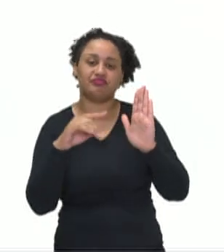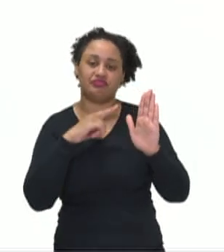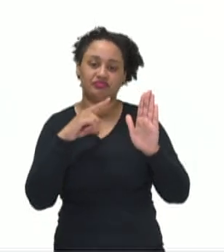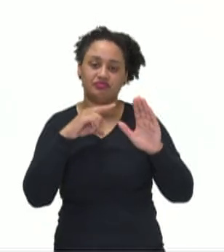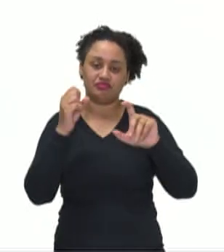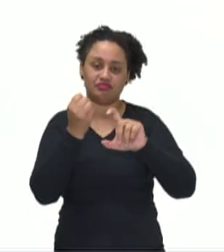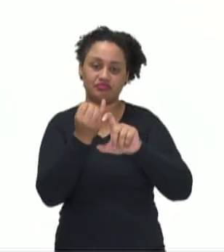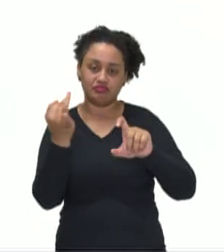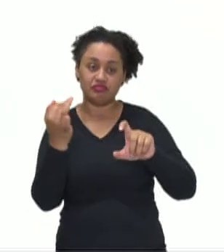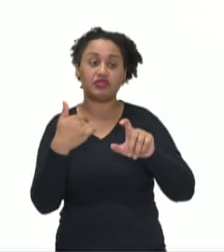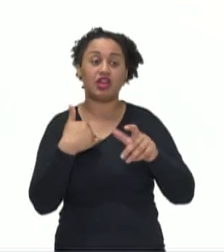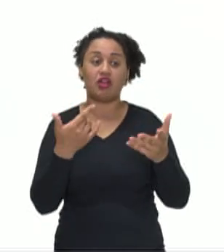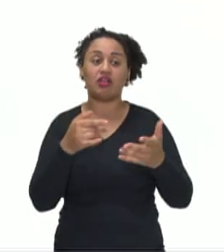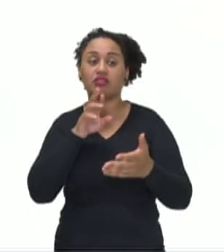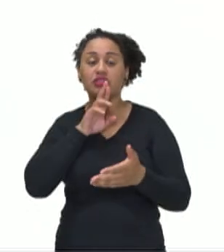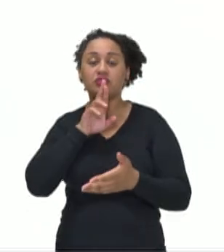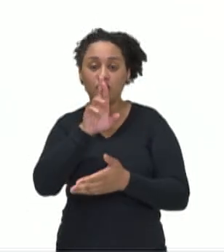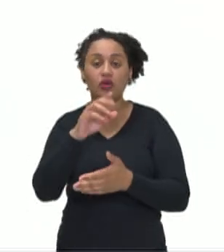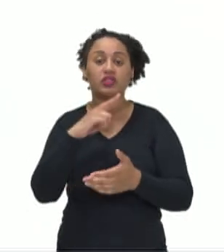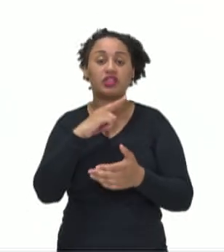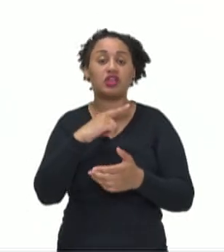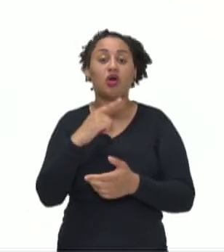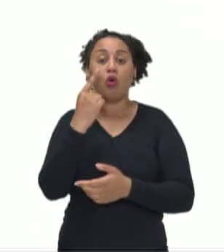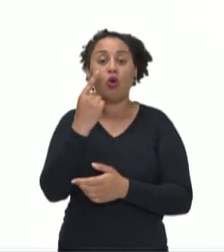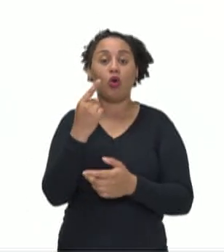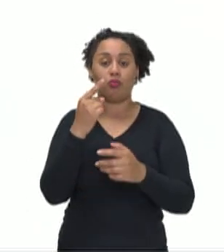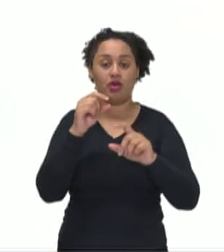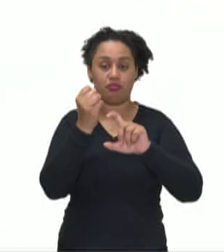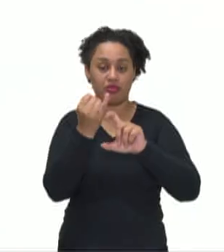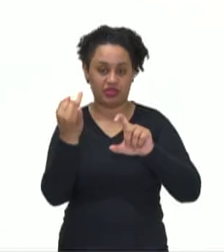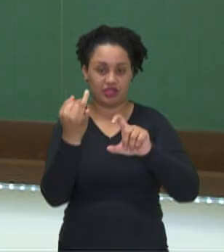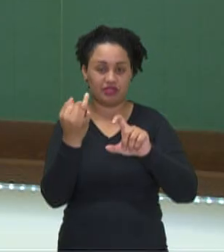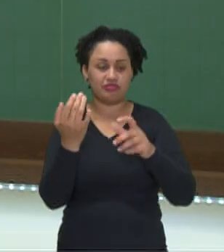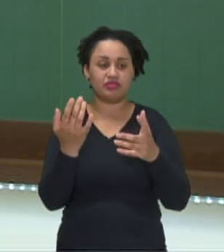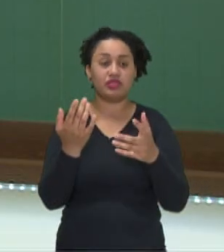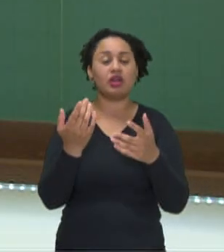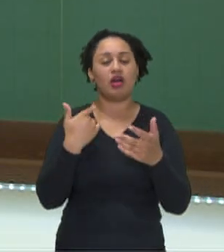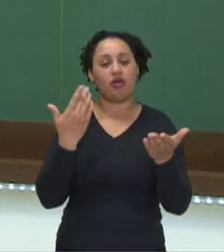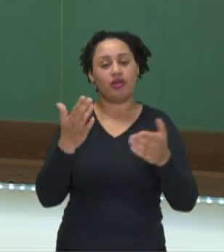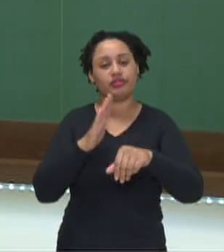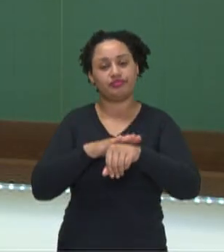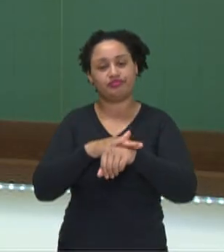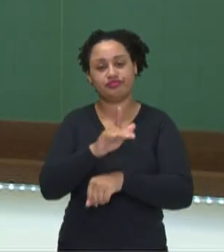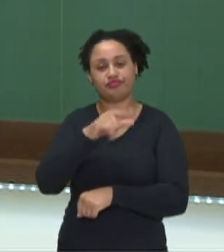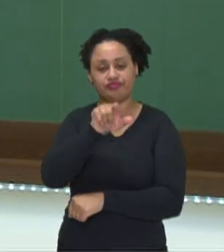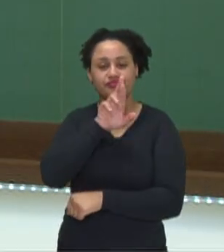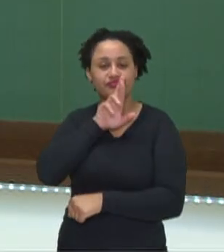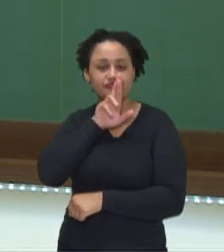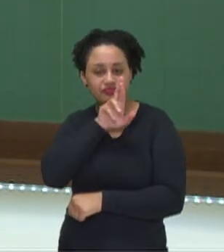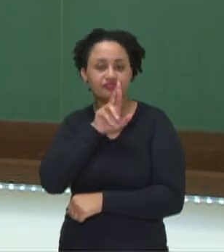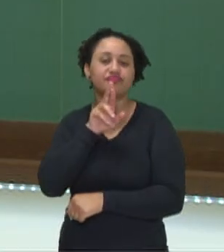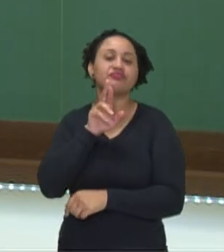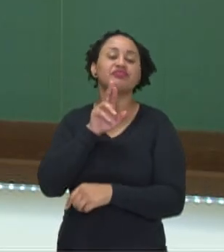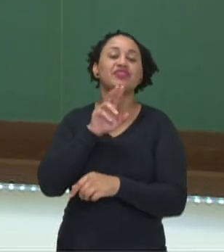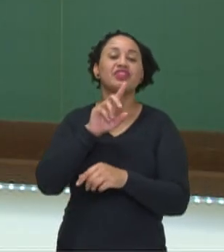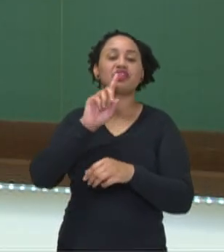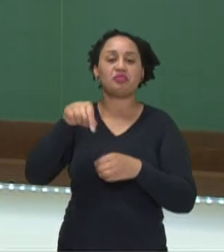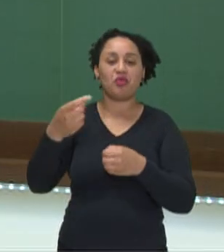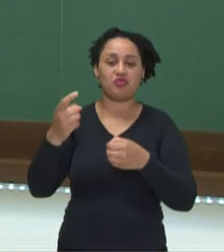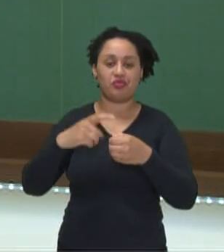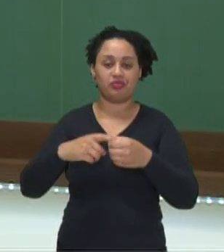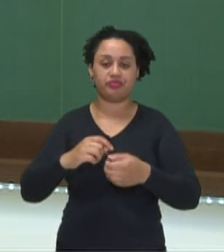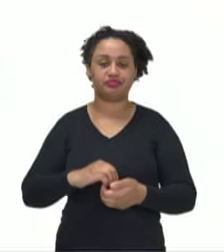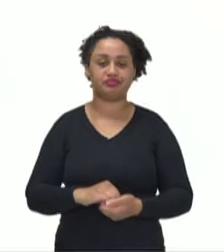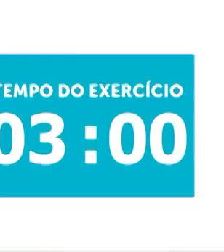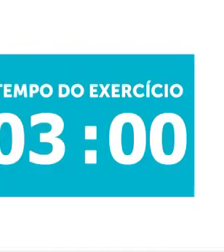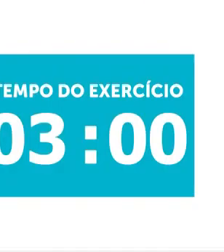potenciação, resolva deixando em uma só potência. Então, a professora vai dar um tempinho para vocês resolverem e eu já